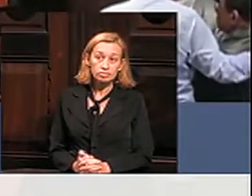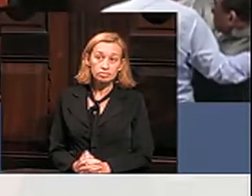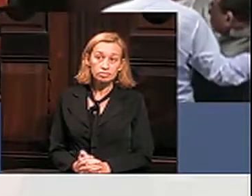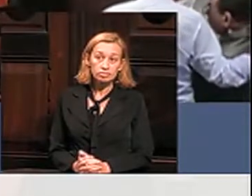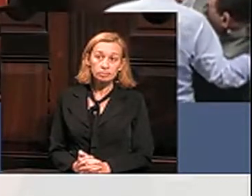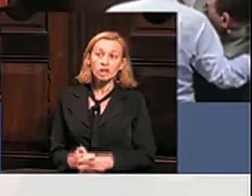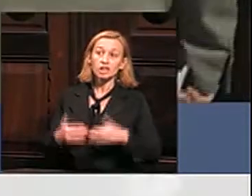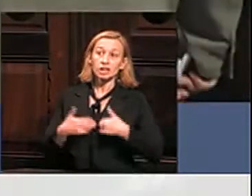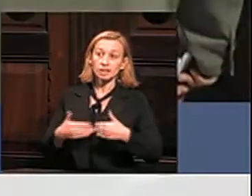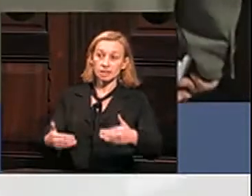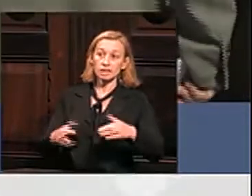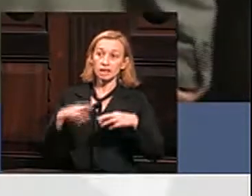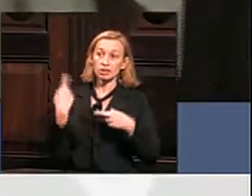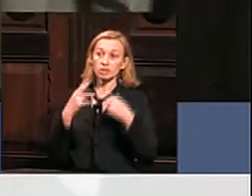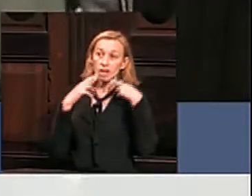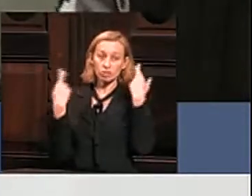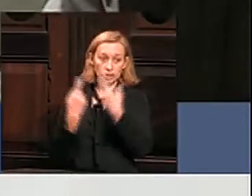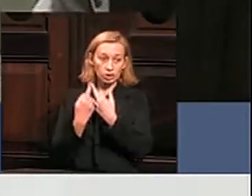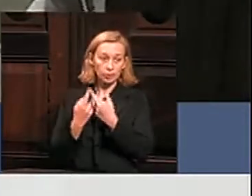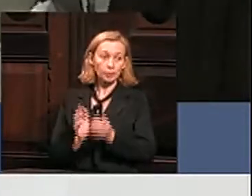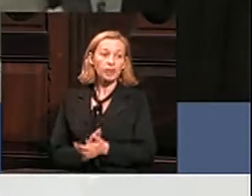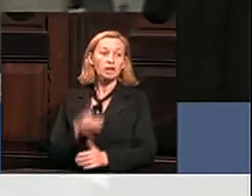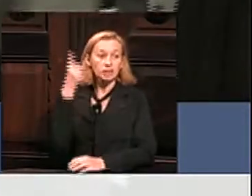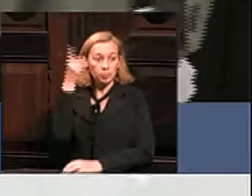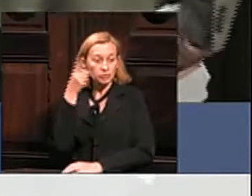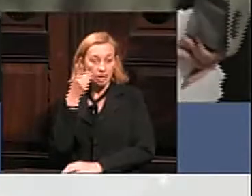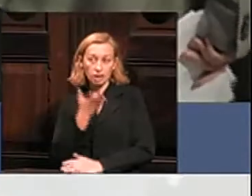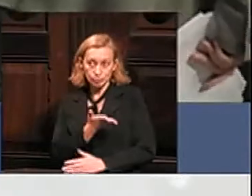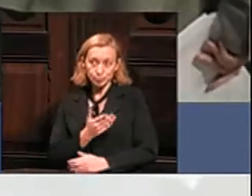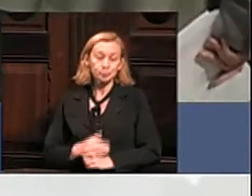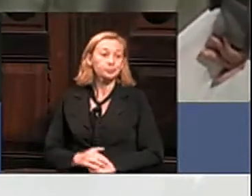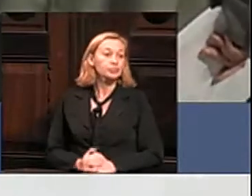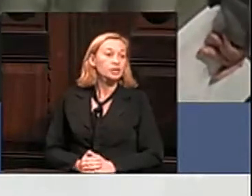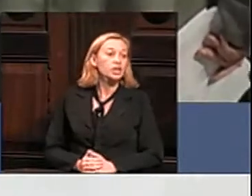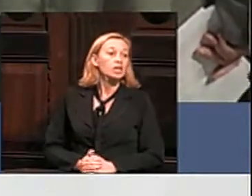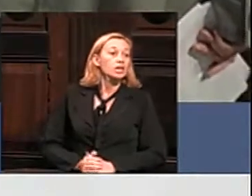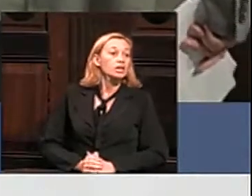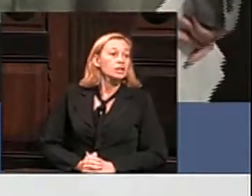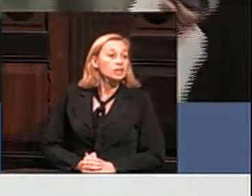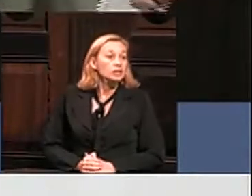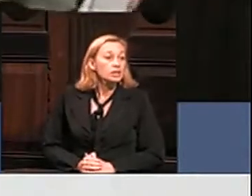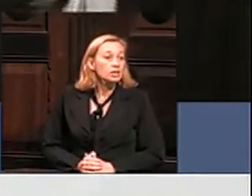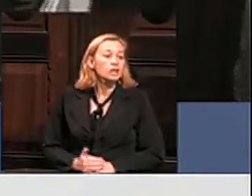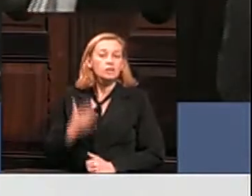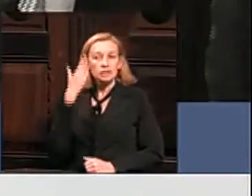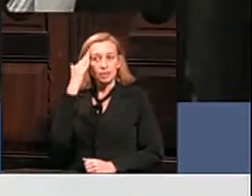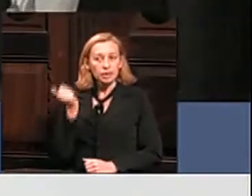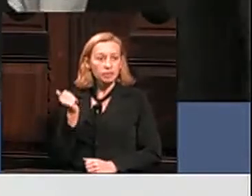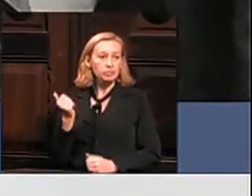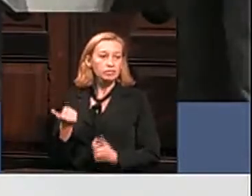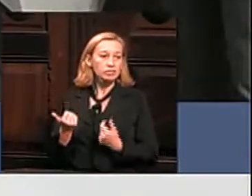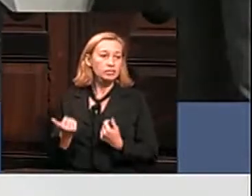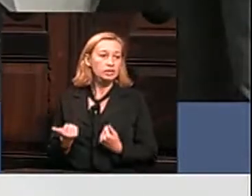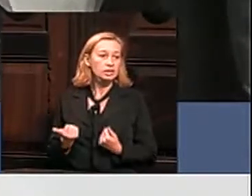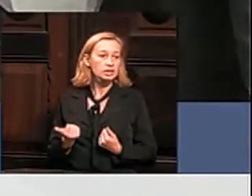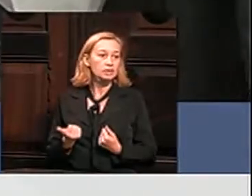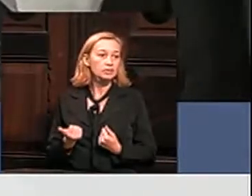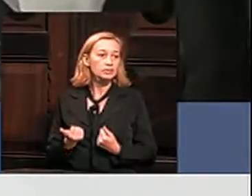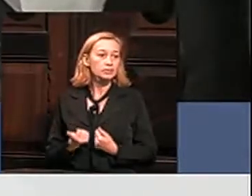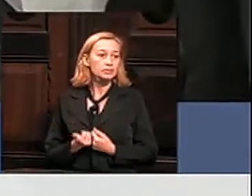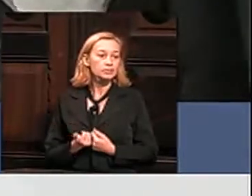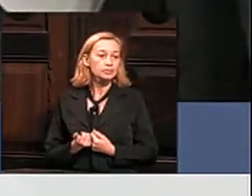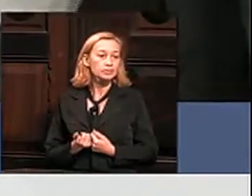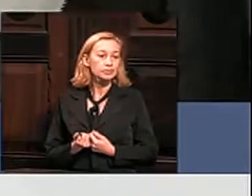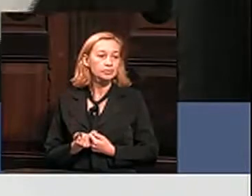se ausentou por alguns poucos minutos, já está retornando. Sabemos da ansiedade vivida pelos